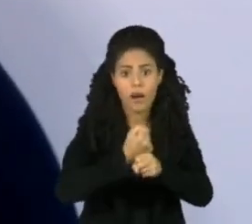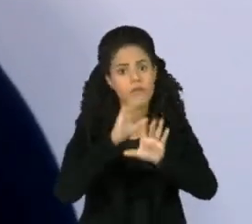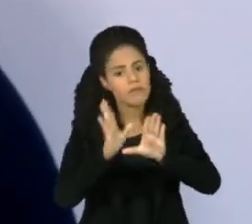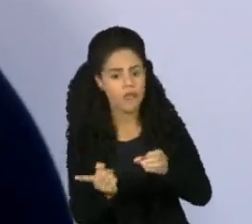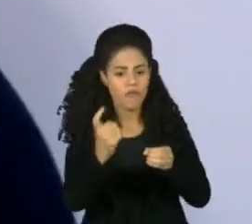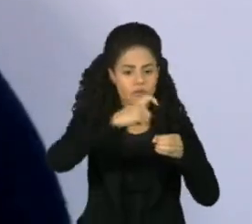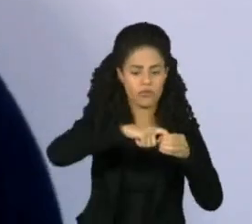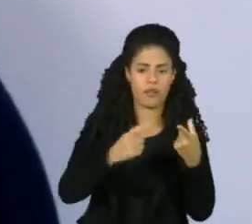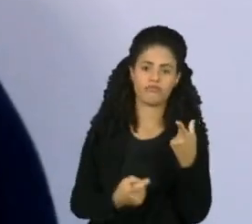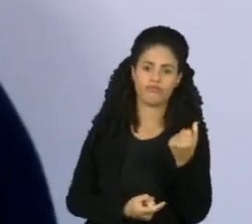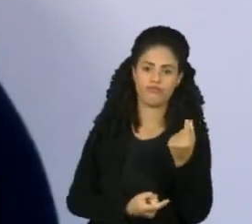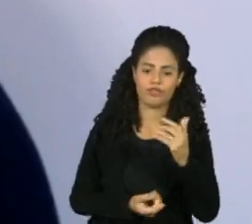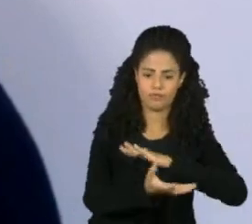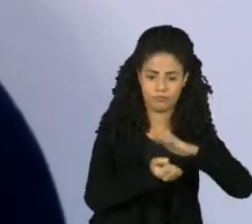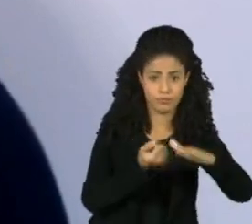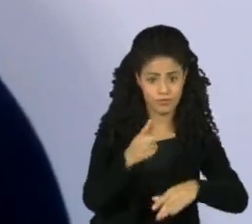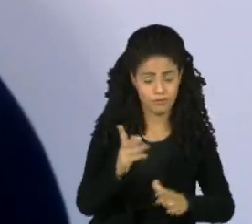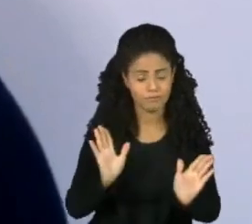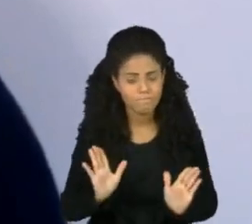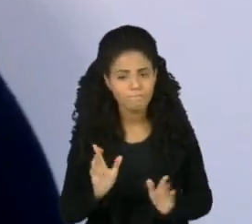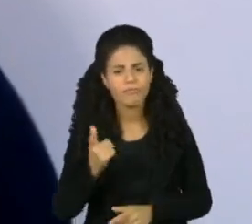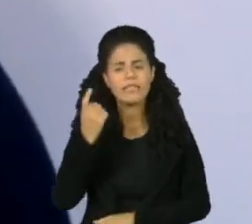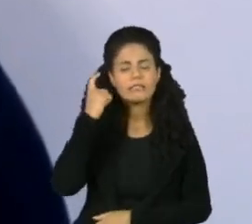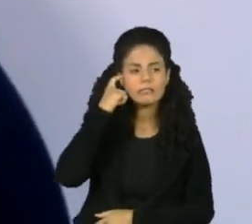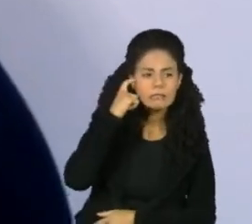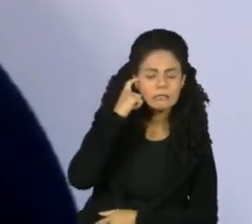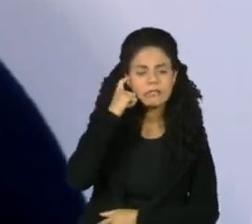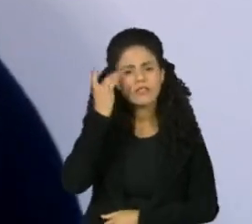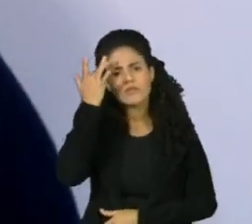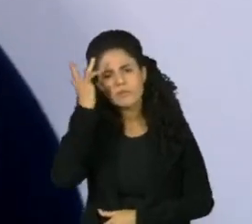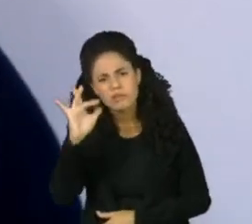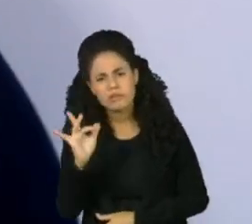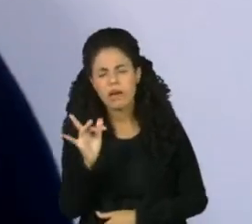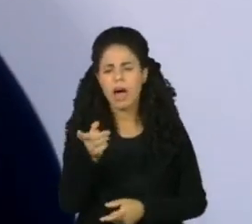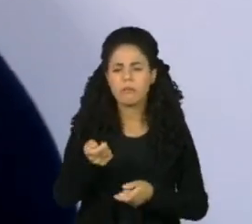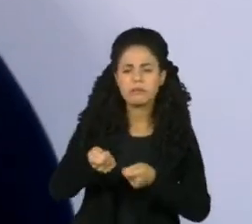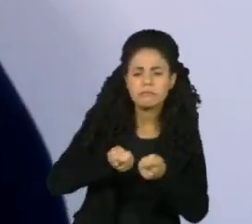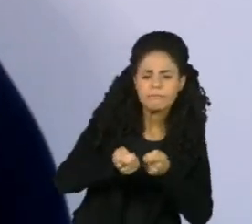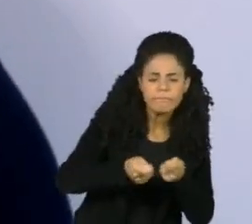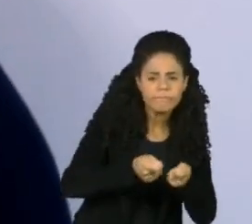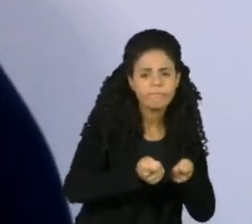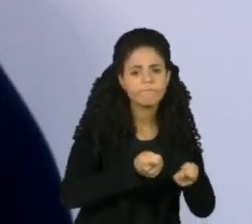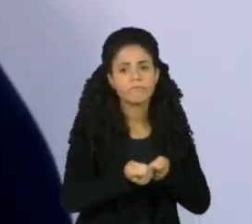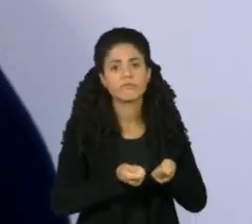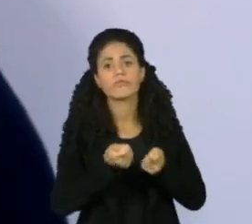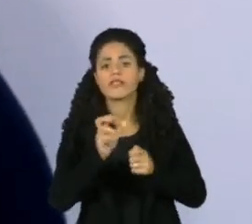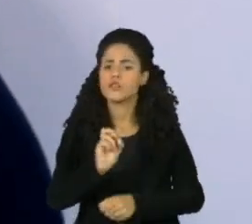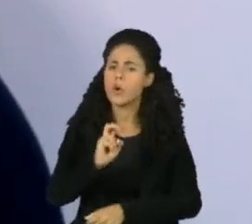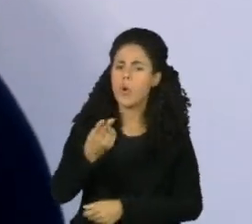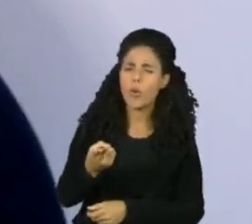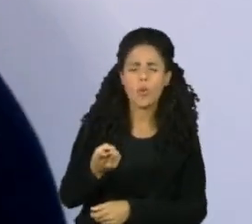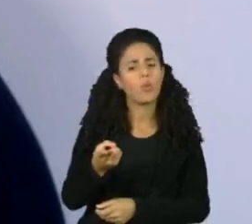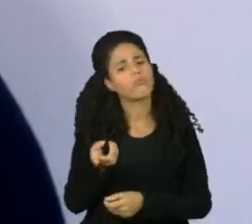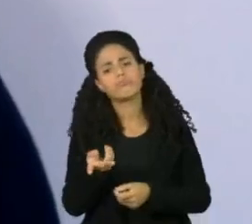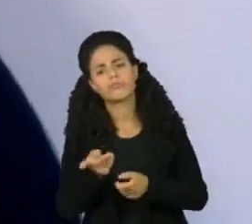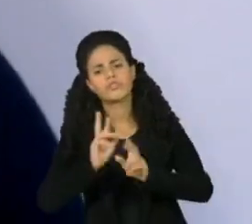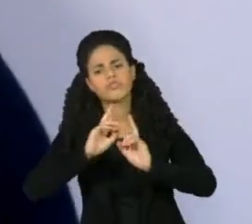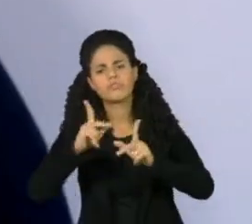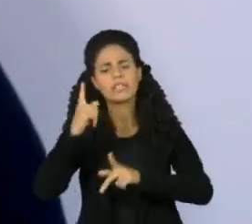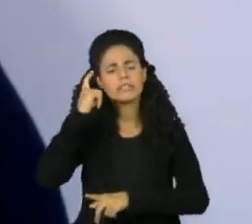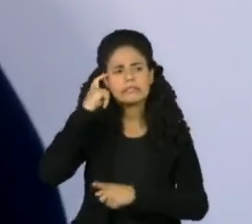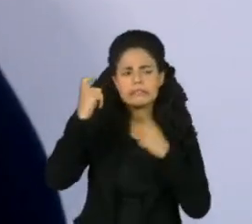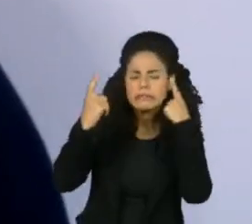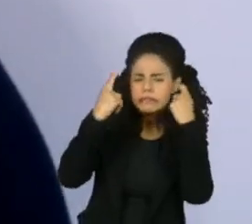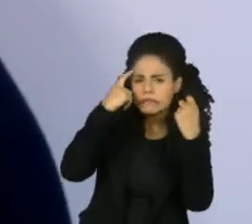financeiro pessoas que não tem uma Assessoria adequada o pessoas que são muito avessas a esse tipo de risco ou